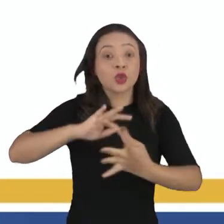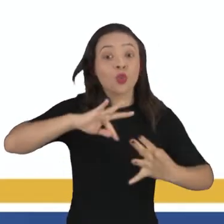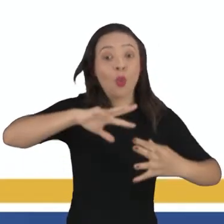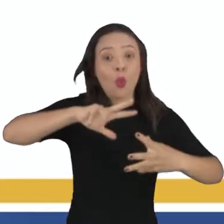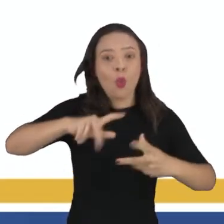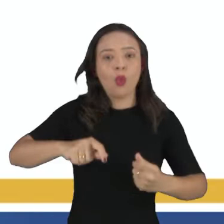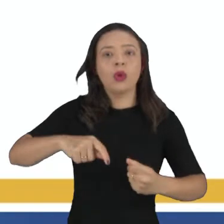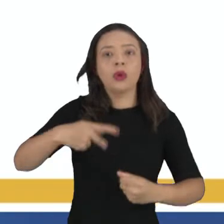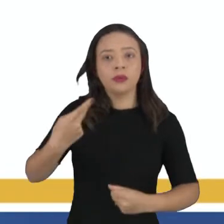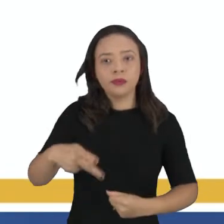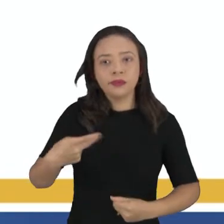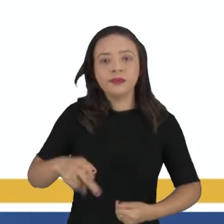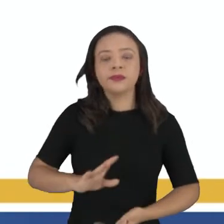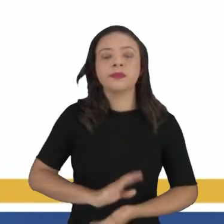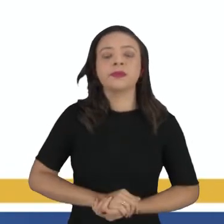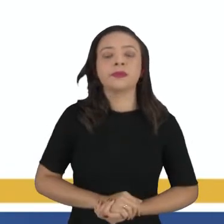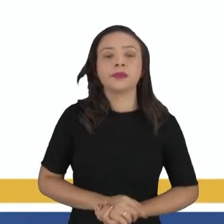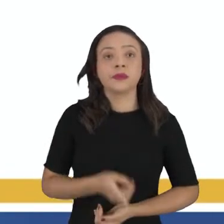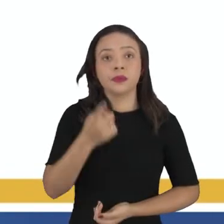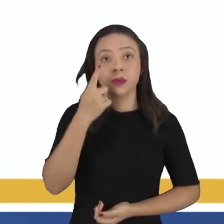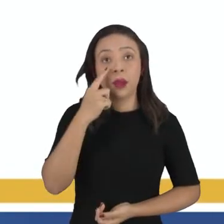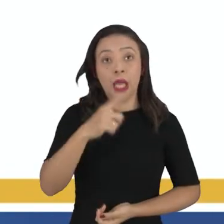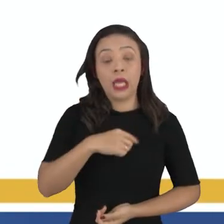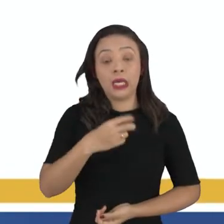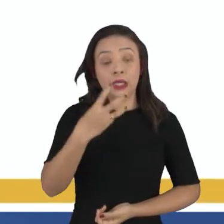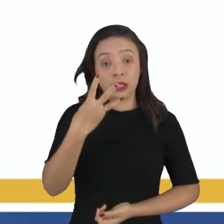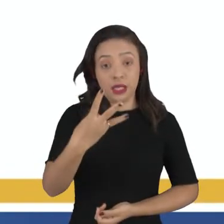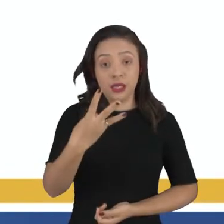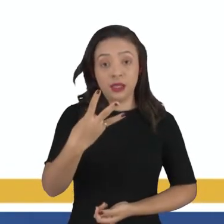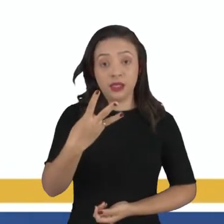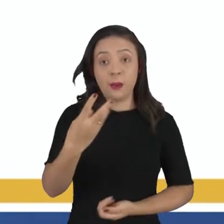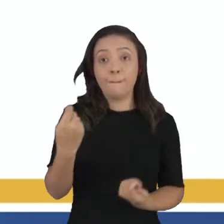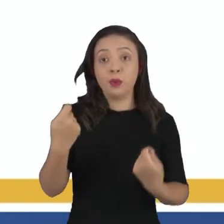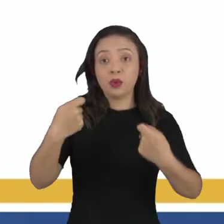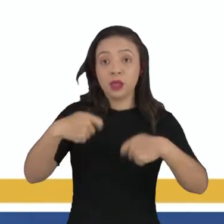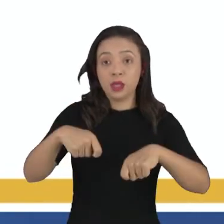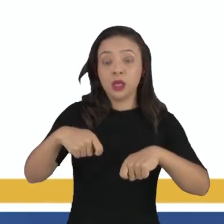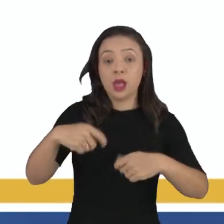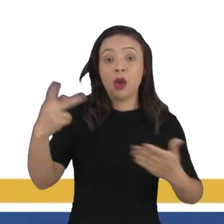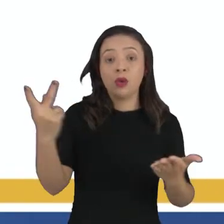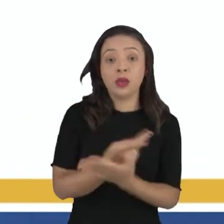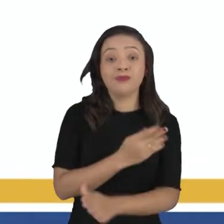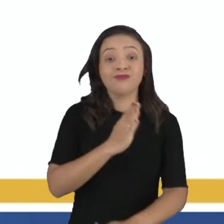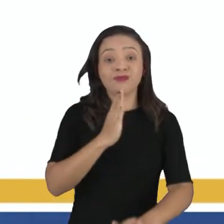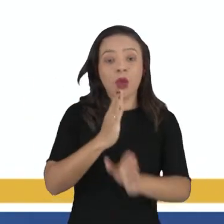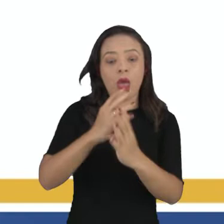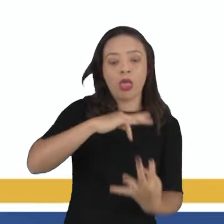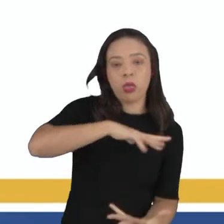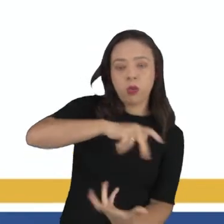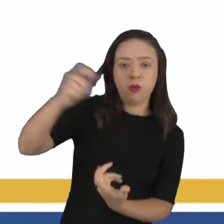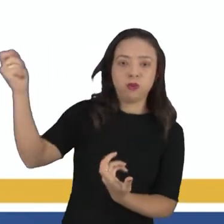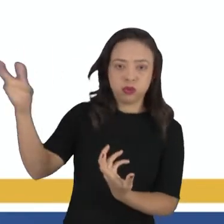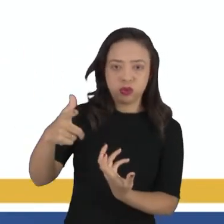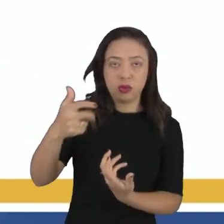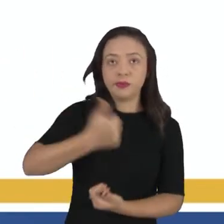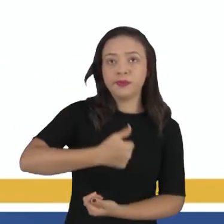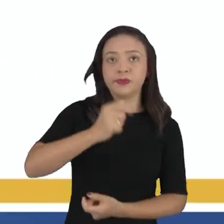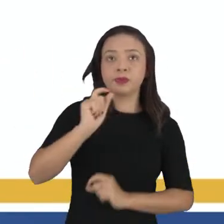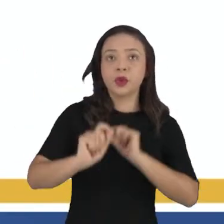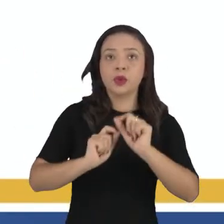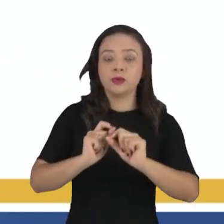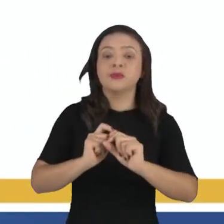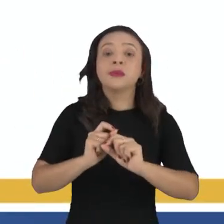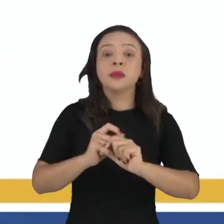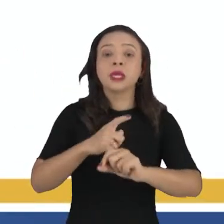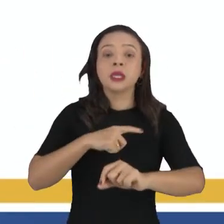planeta. Ali na telinha eu coloquei para vocês 3 consequências do aquecimento global, tá? A primeira delas é o